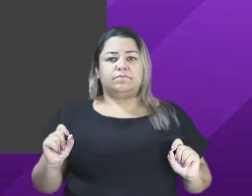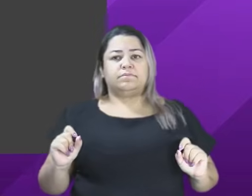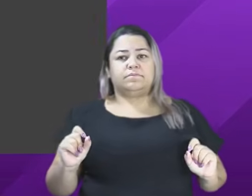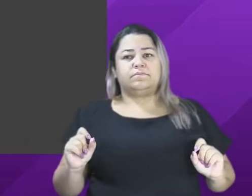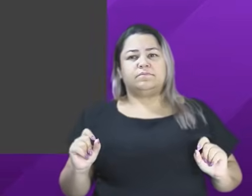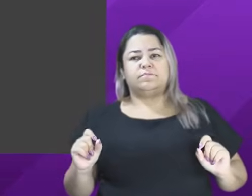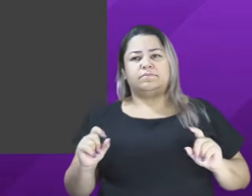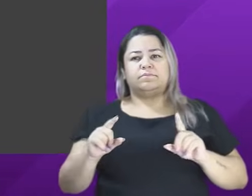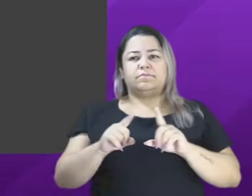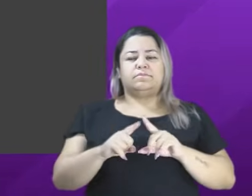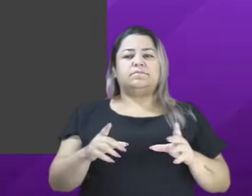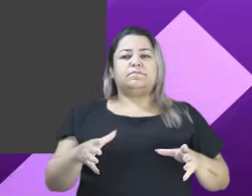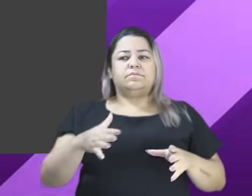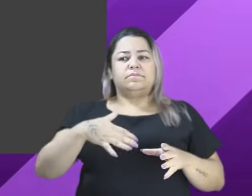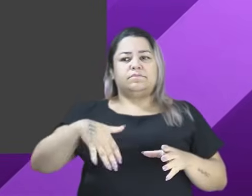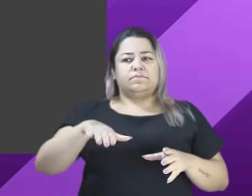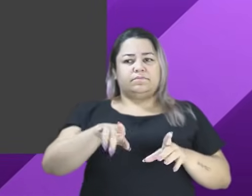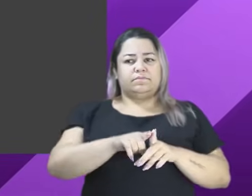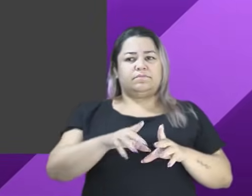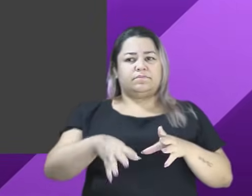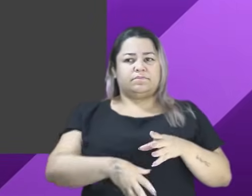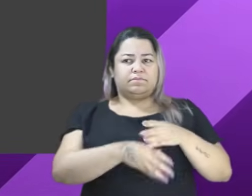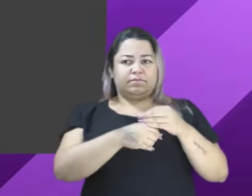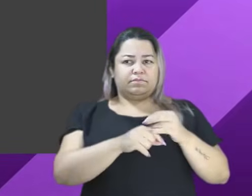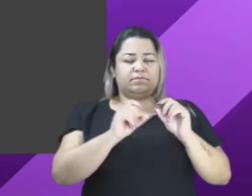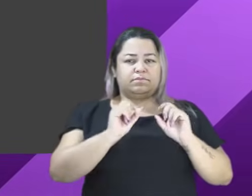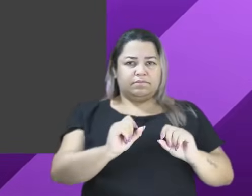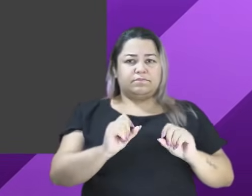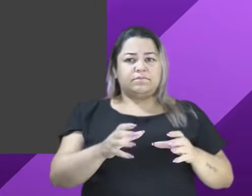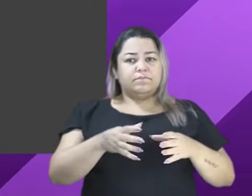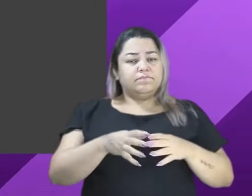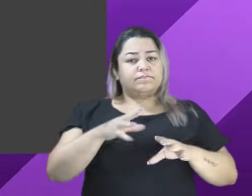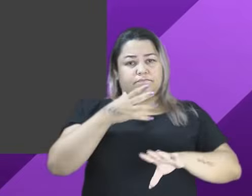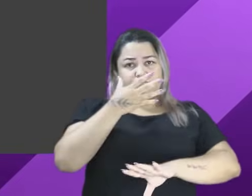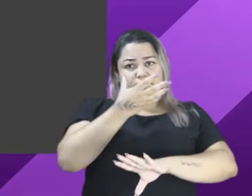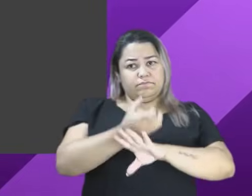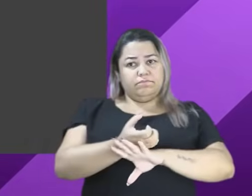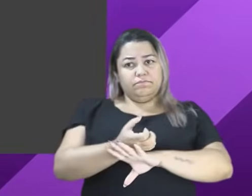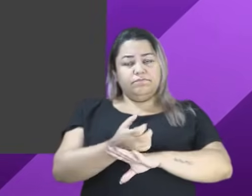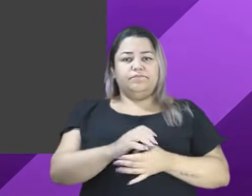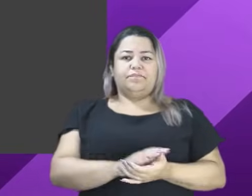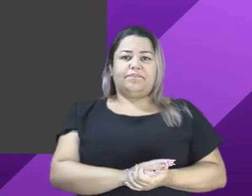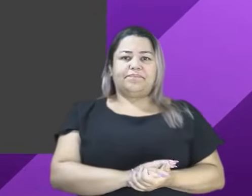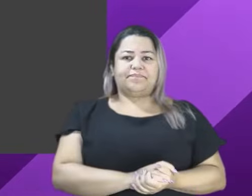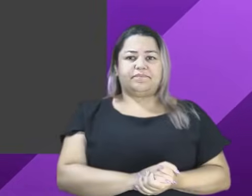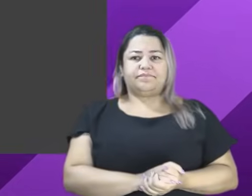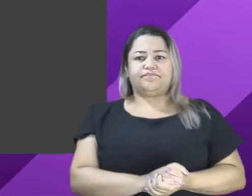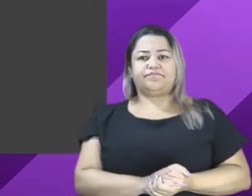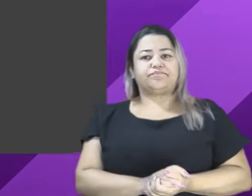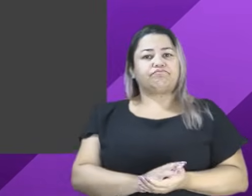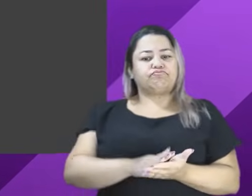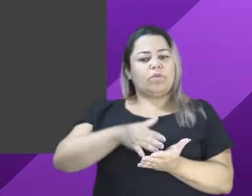peruanos, né, e aí em juncos, né, que são esse aglomerado de materiais, né, de madeira, deslizando